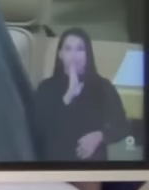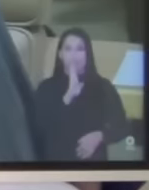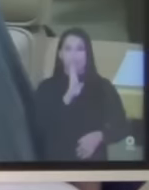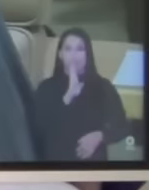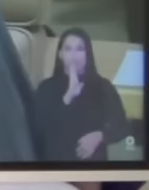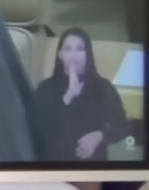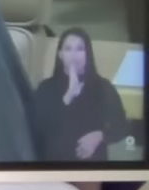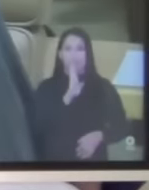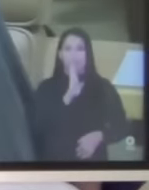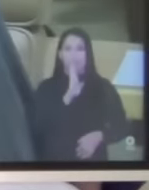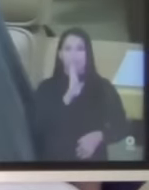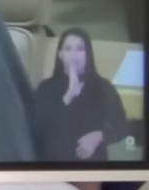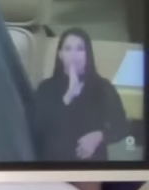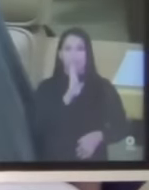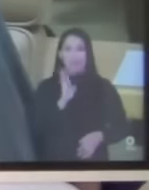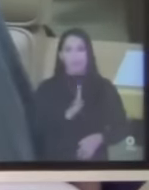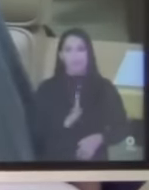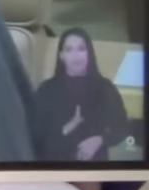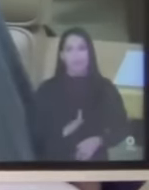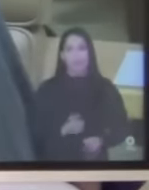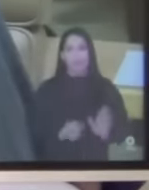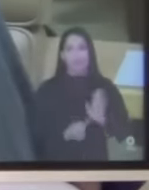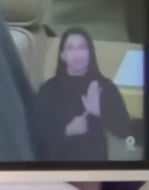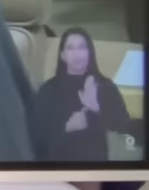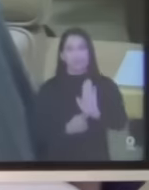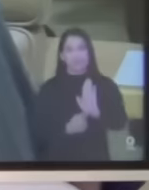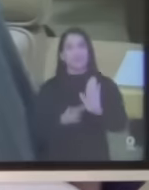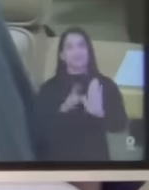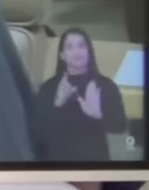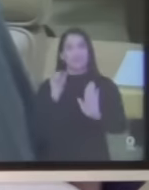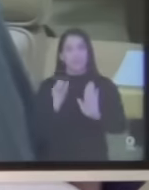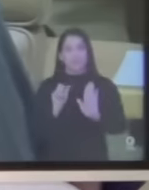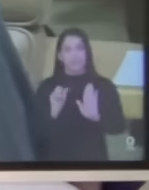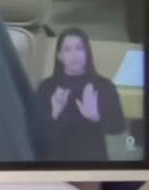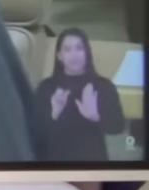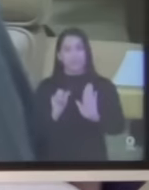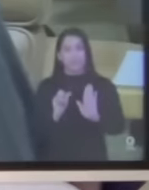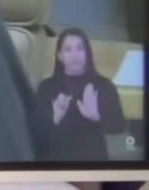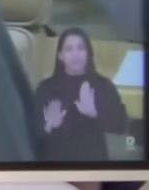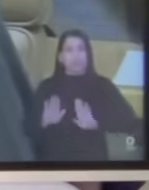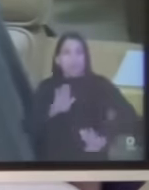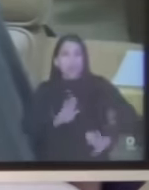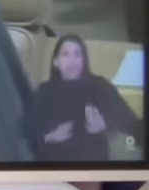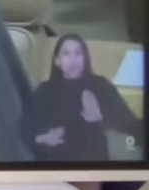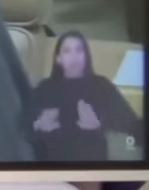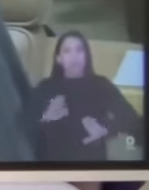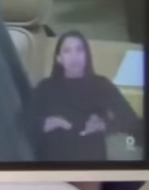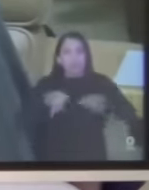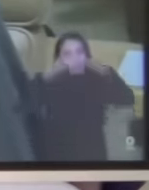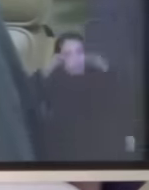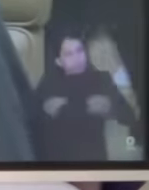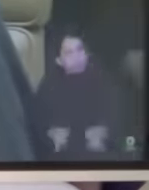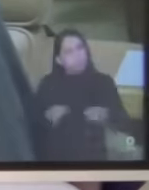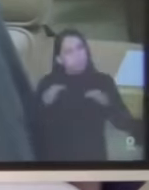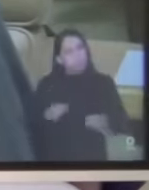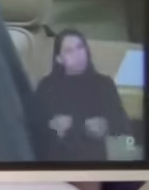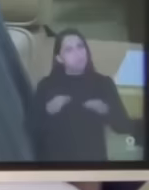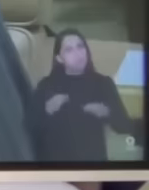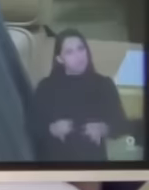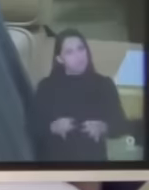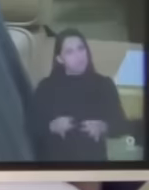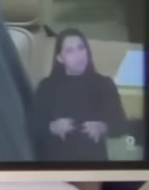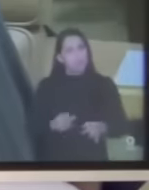Alexandre de Moraes é tudo, basicamente isso. Fala, continua. Ao mesmo tempo, prudência e assertividade na condução